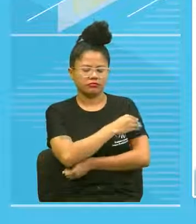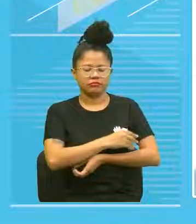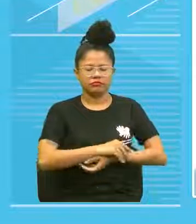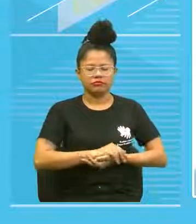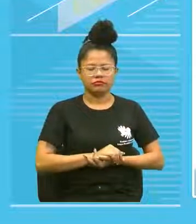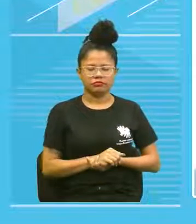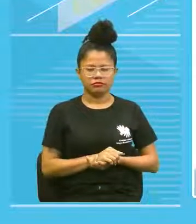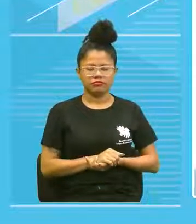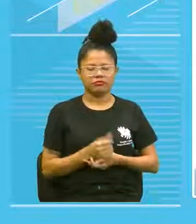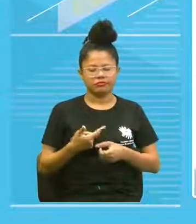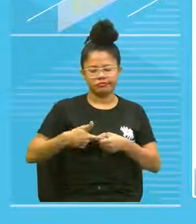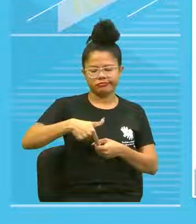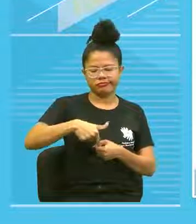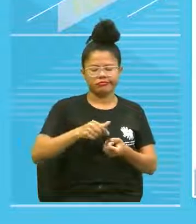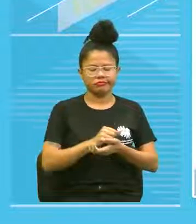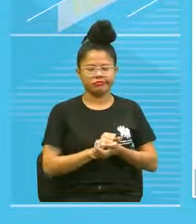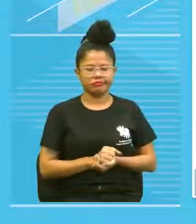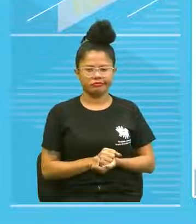combustível